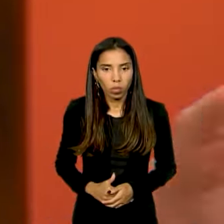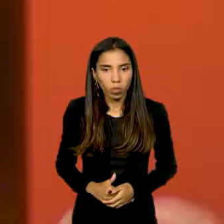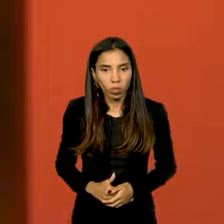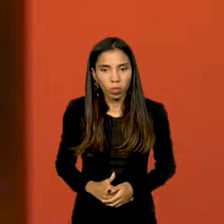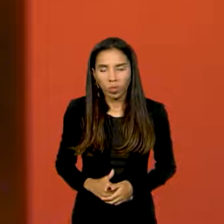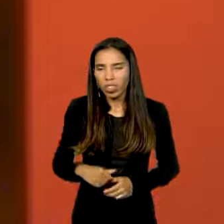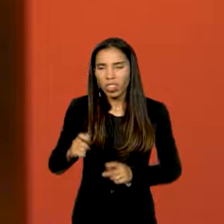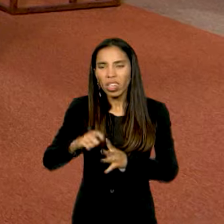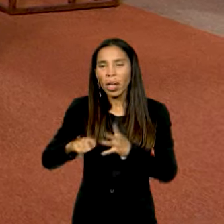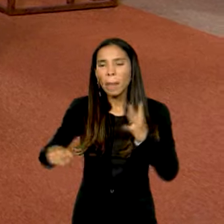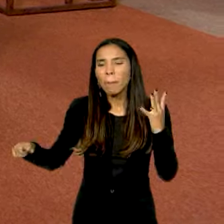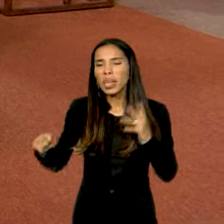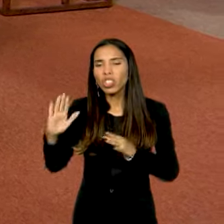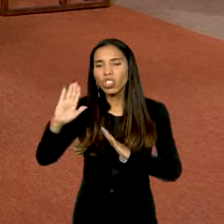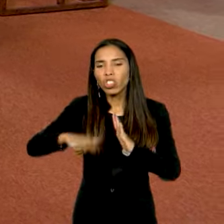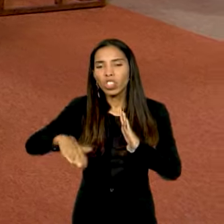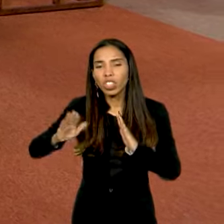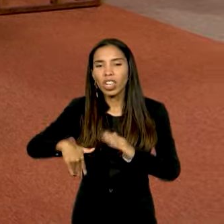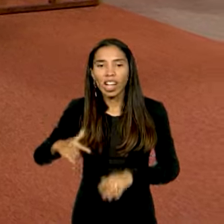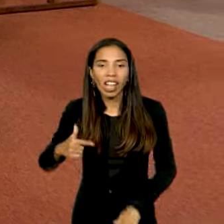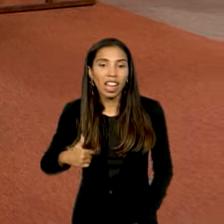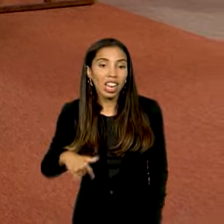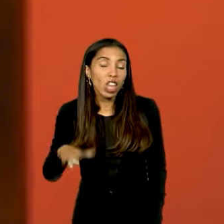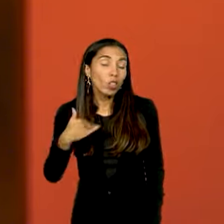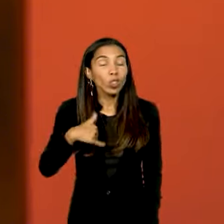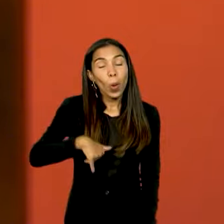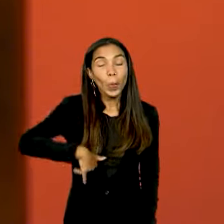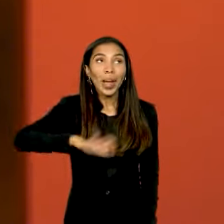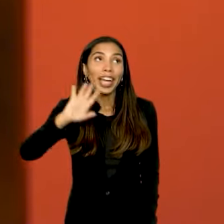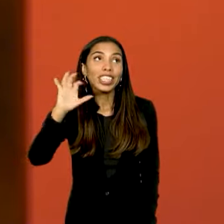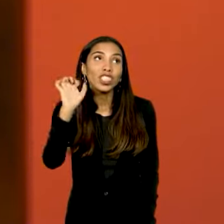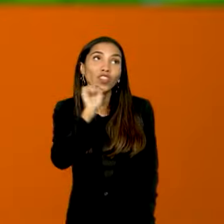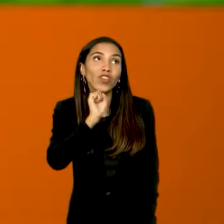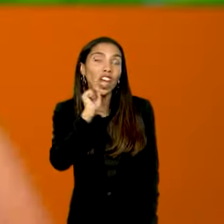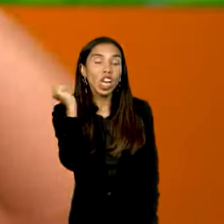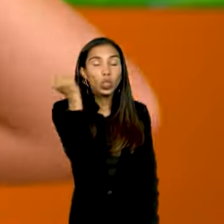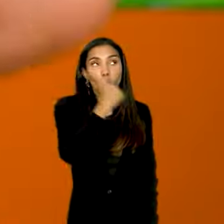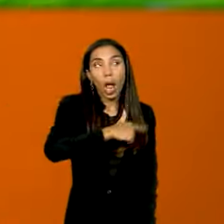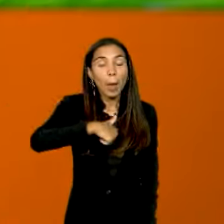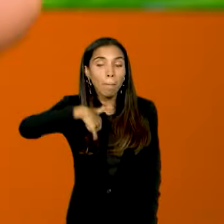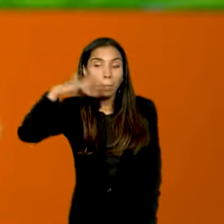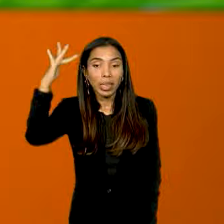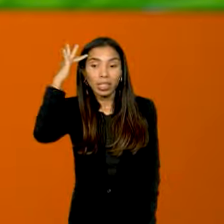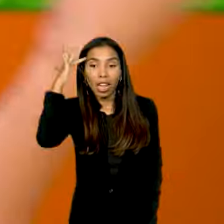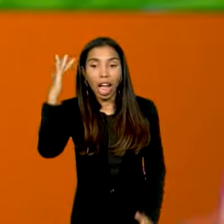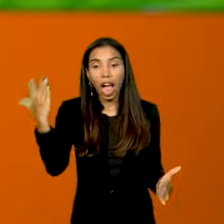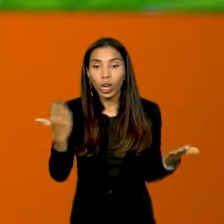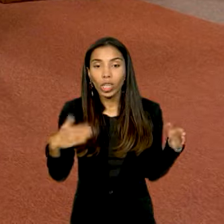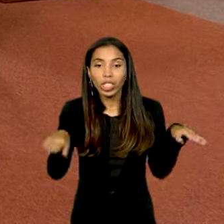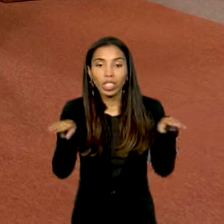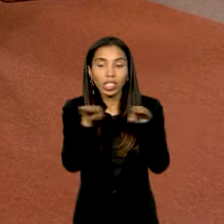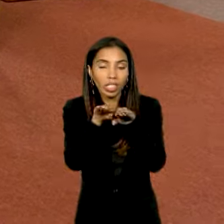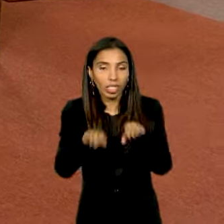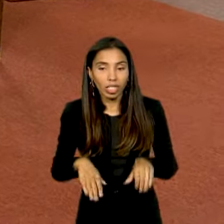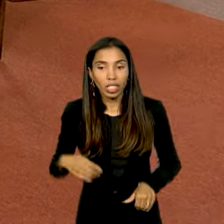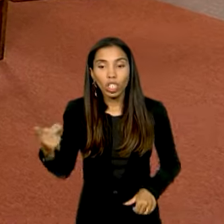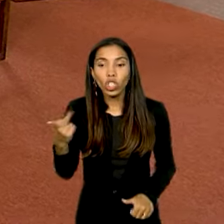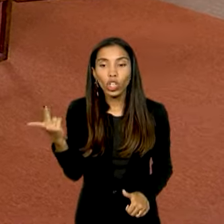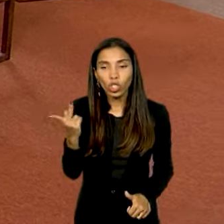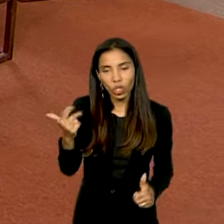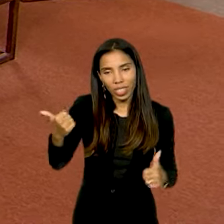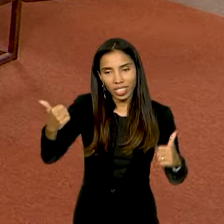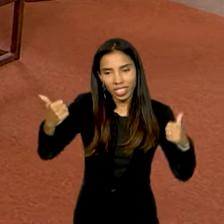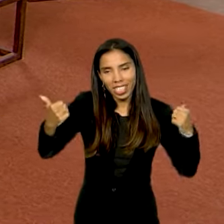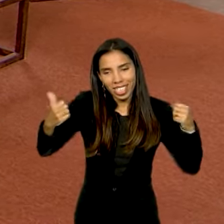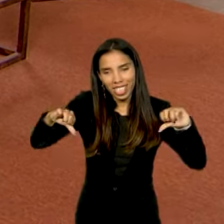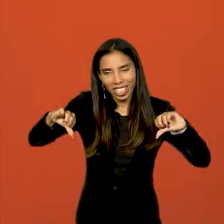novo por meses. Mais tinha... novo, eu sou mais velha que ele. Ok, agora... Sou muito mais madura. Agora estamos igualados, ambos com 19, mas